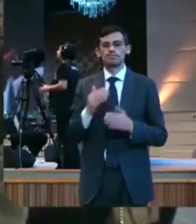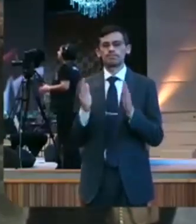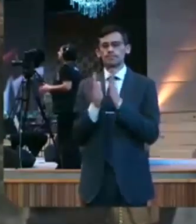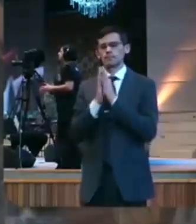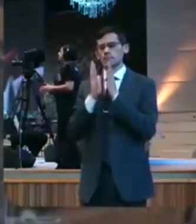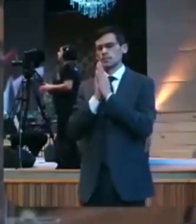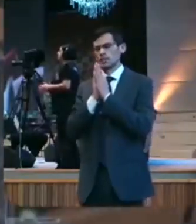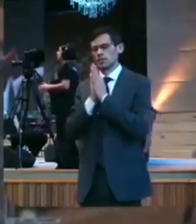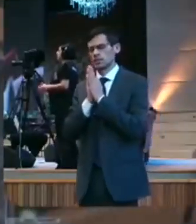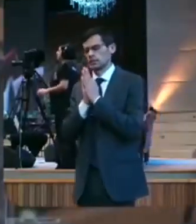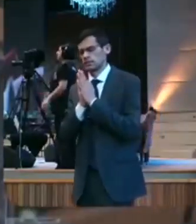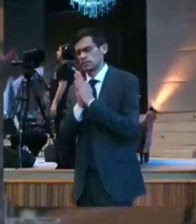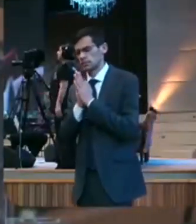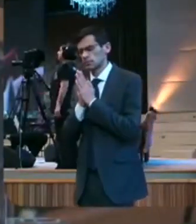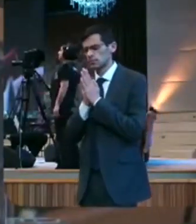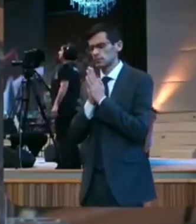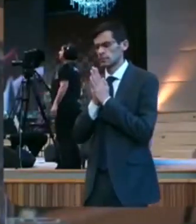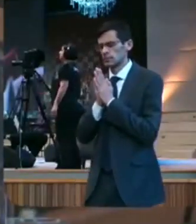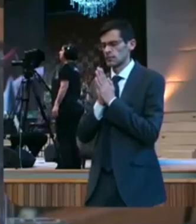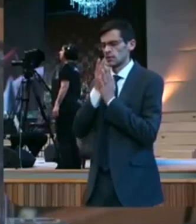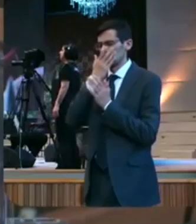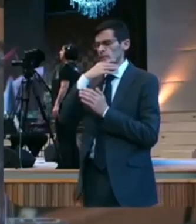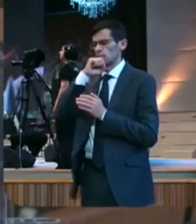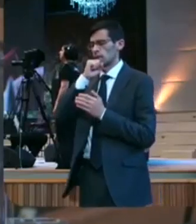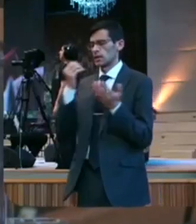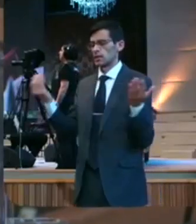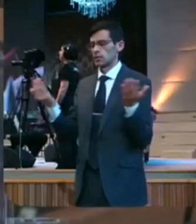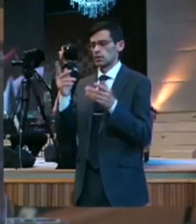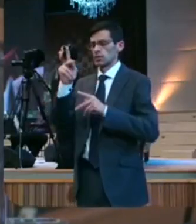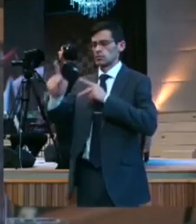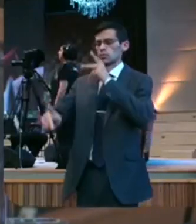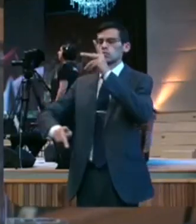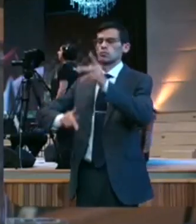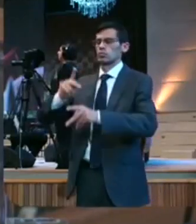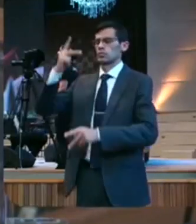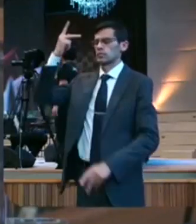está o teu povo nessa manhã, que se apresenta diante do Senhor.